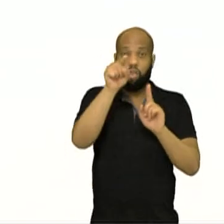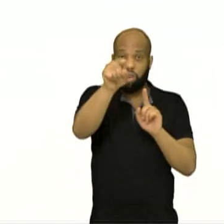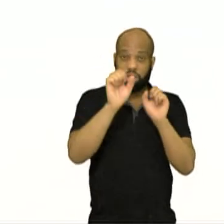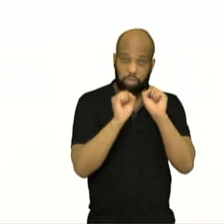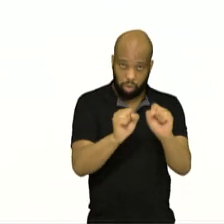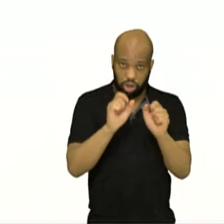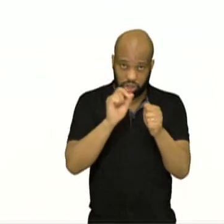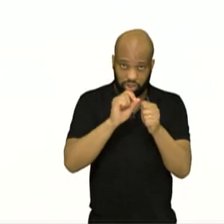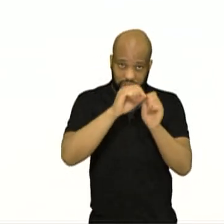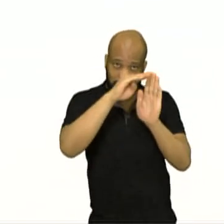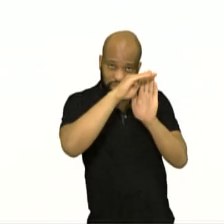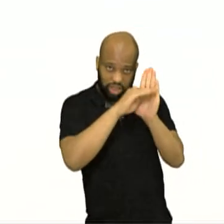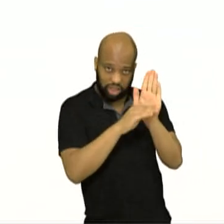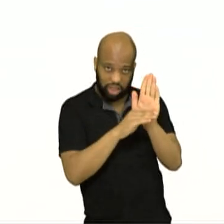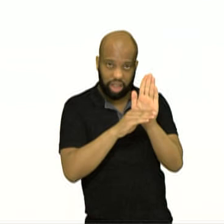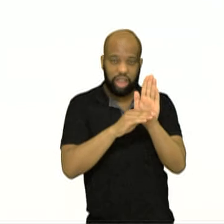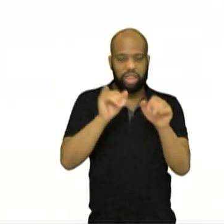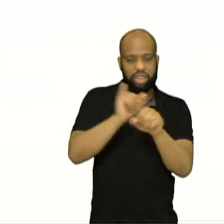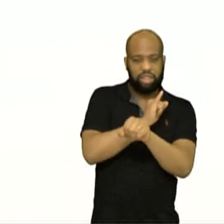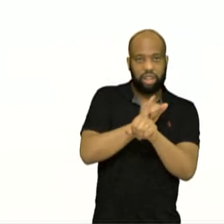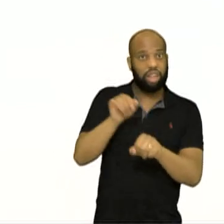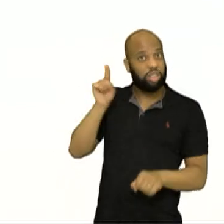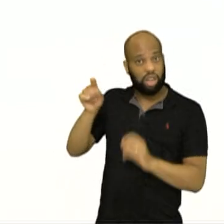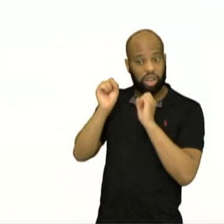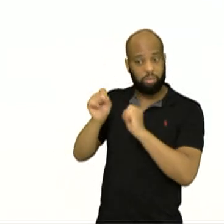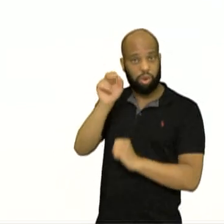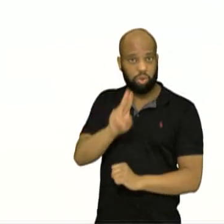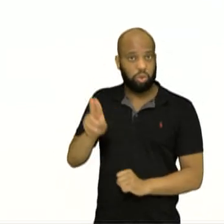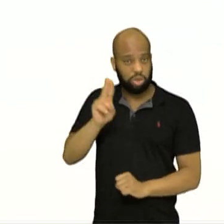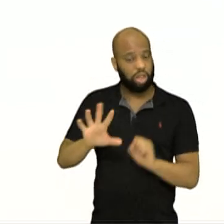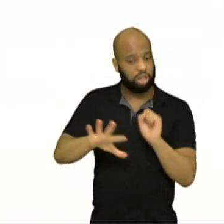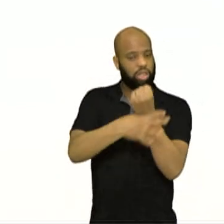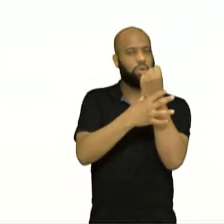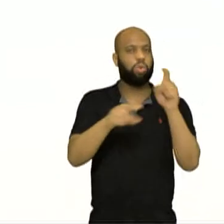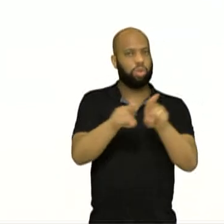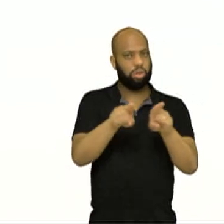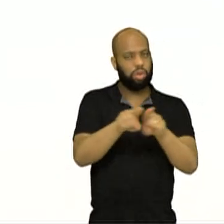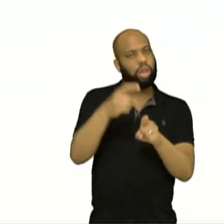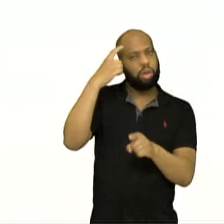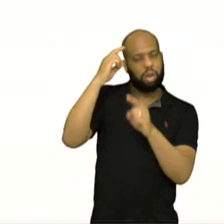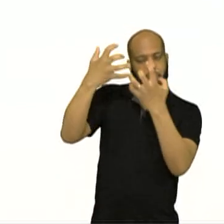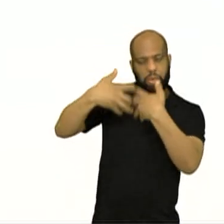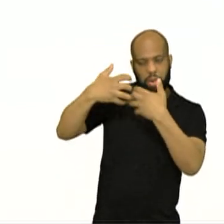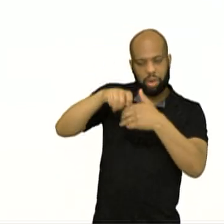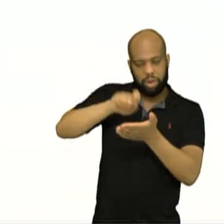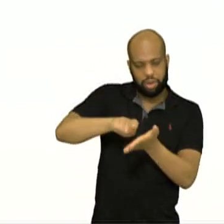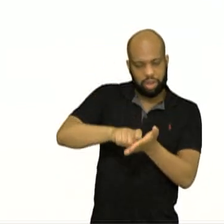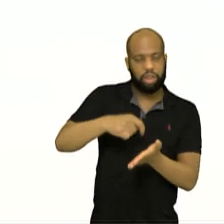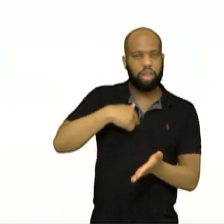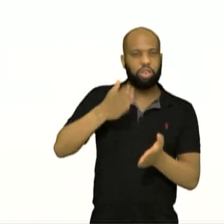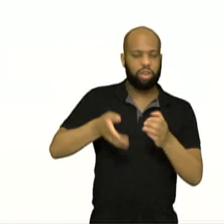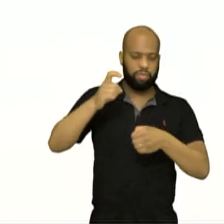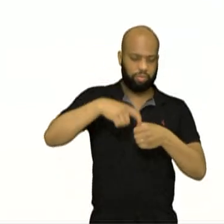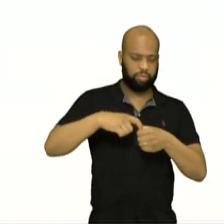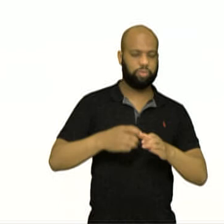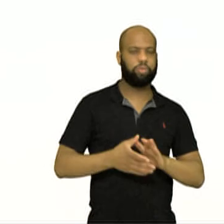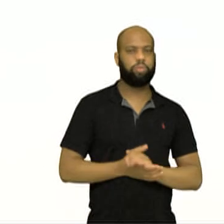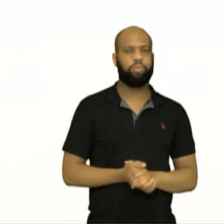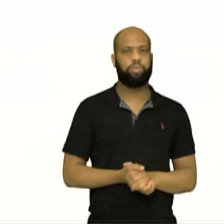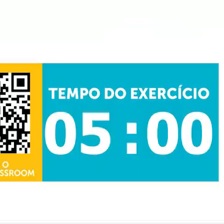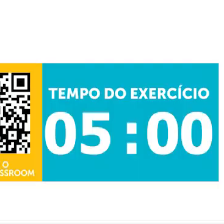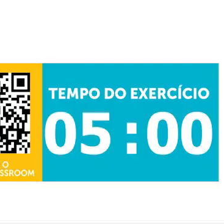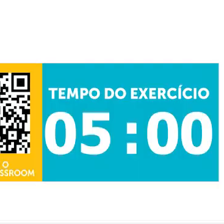opções de métodos que ela pode utilizar e que sejam, ao mesmo tempo, bastante seguros. Então pensa aí, anota e a gente já volta para ver o que você escreveu.